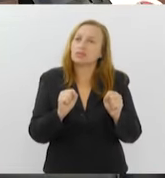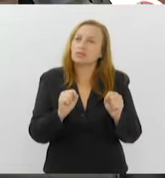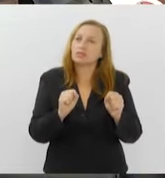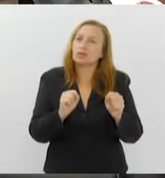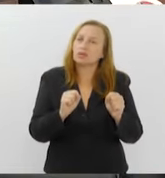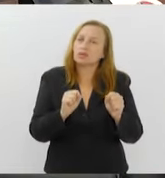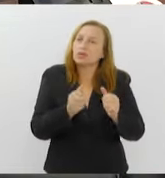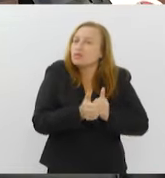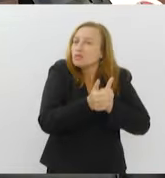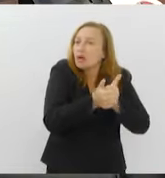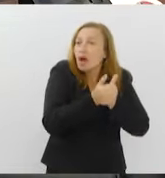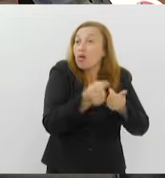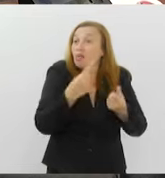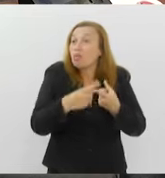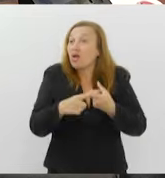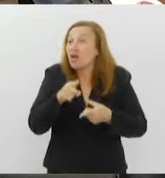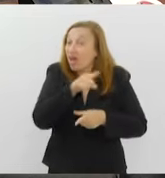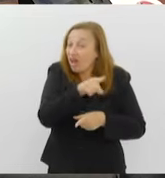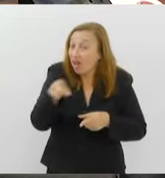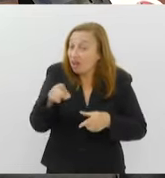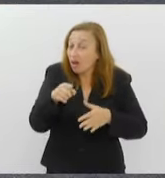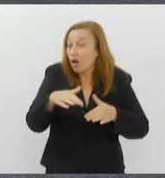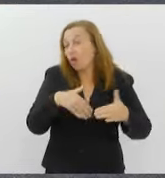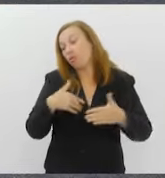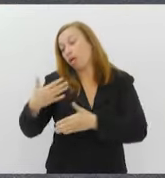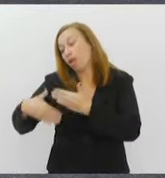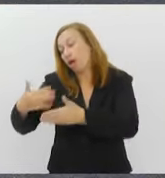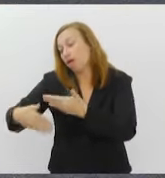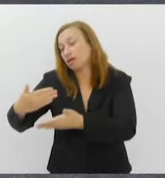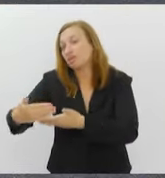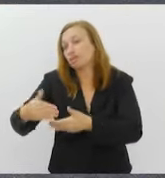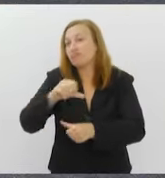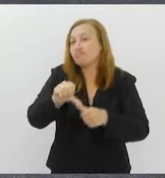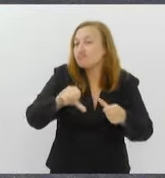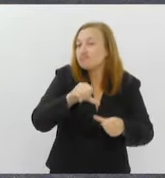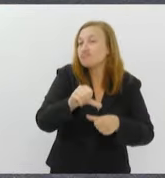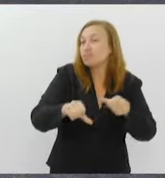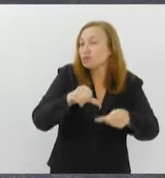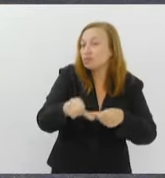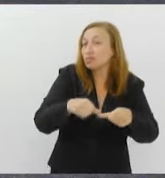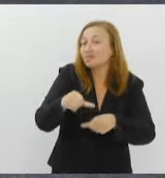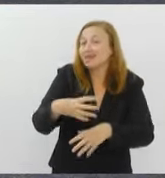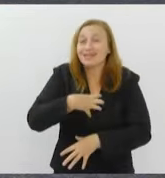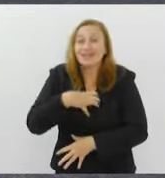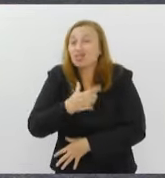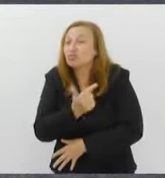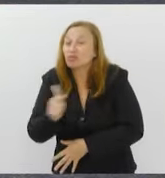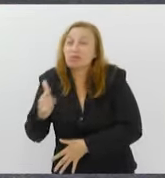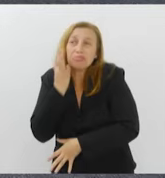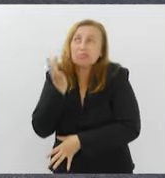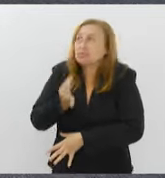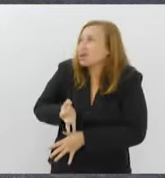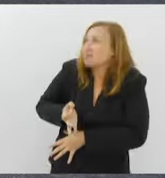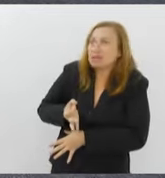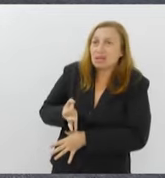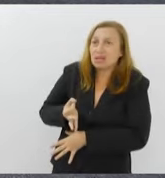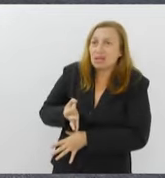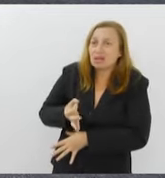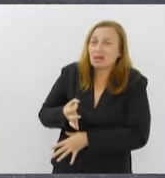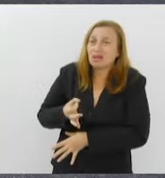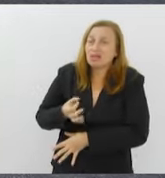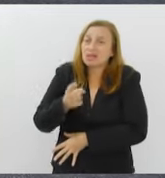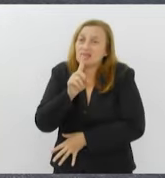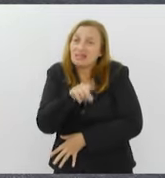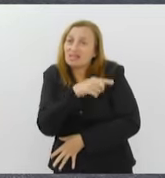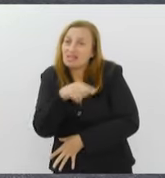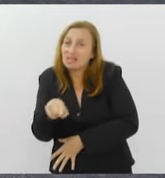infinita, porque elas mesmas vão mudando ao longo do tempo, portanto, não tem sentido. Aliás, eu nem sabia que tinha sido